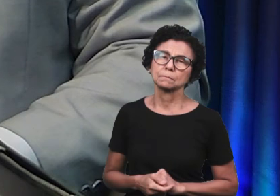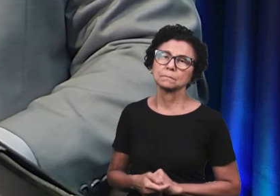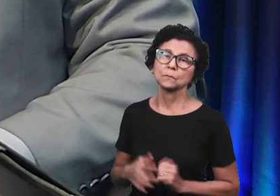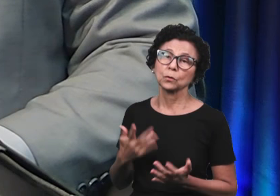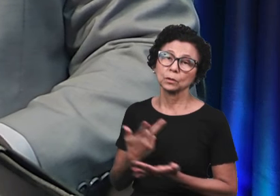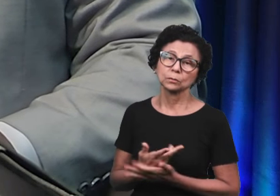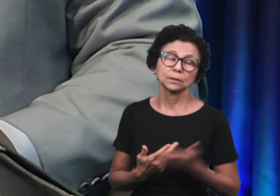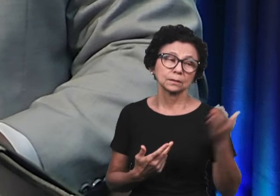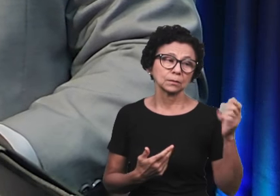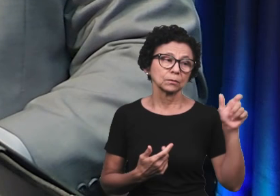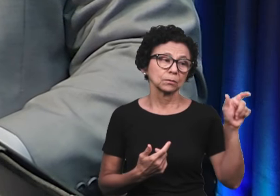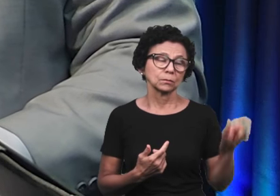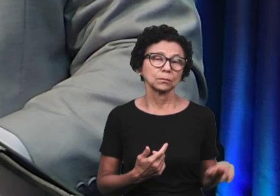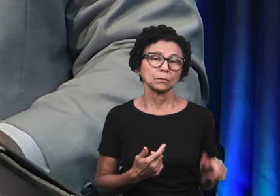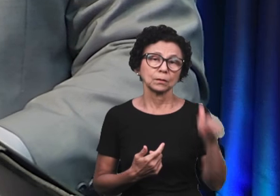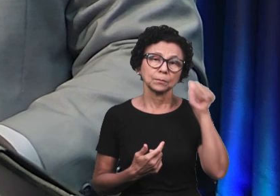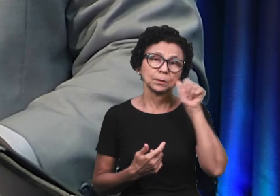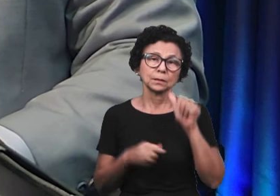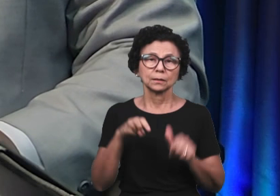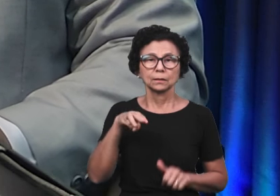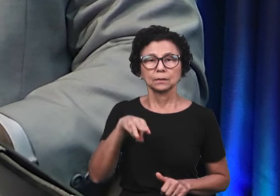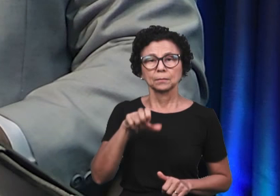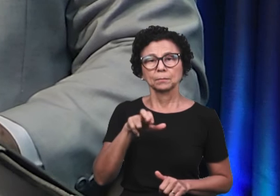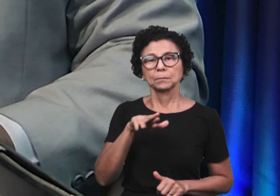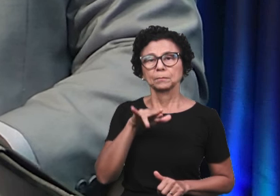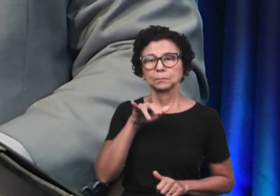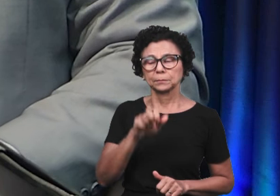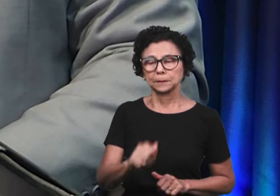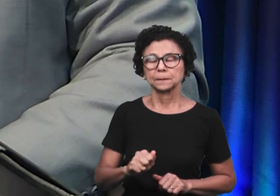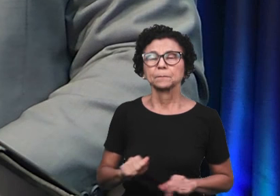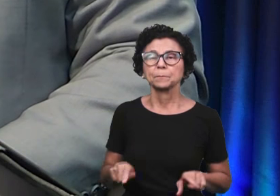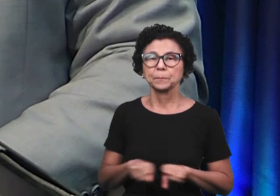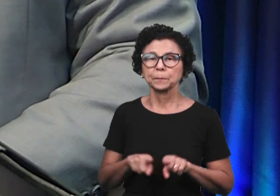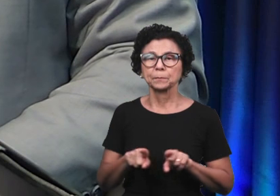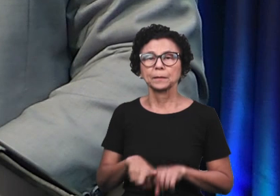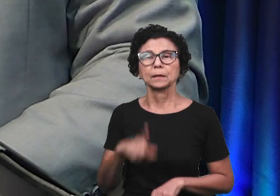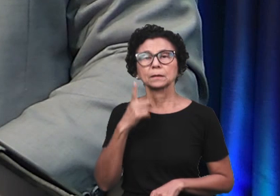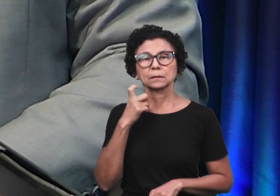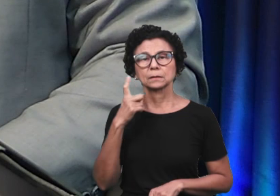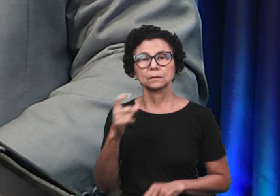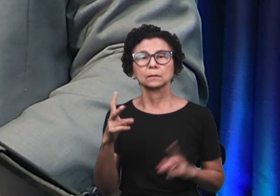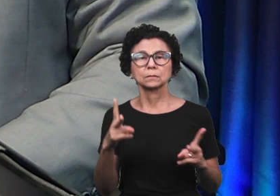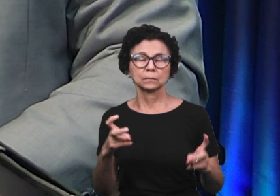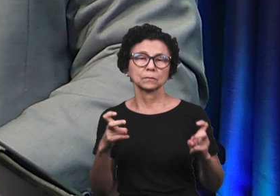alguns aspectos muito interessantes que nós temos que observar.